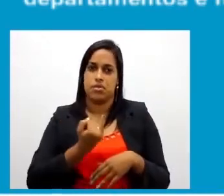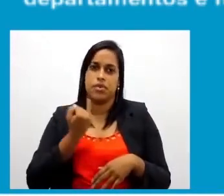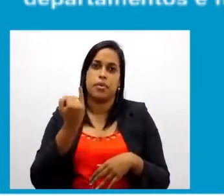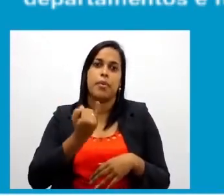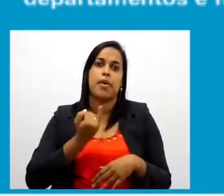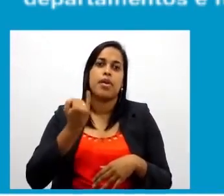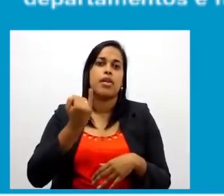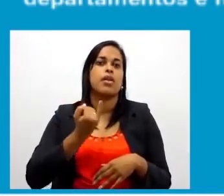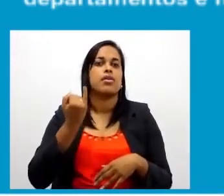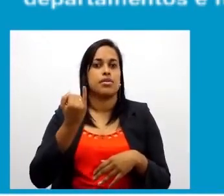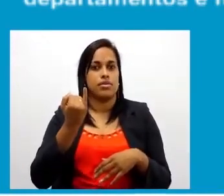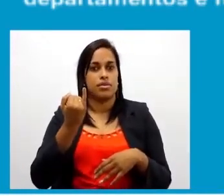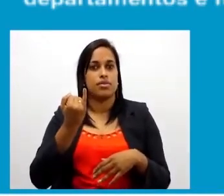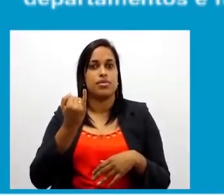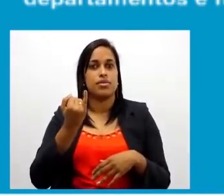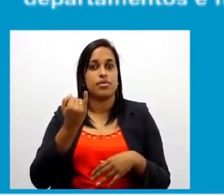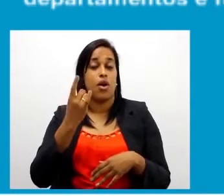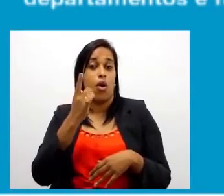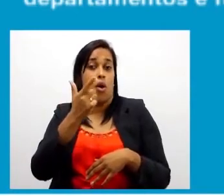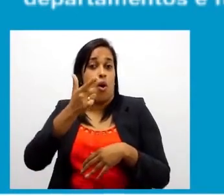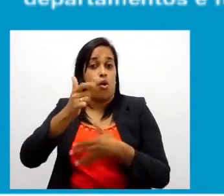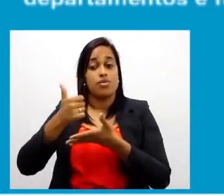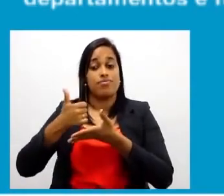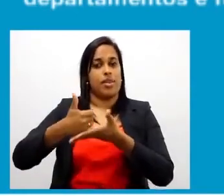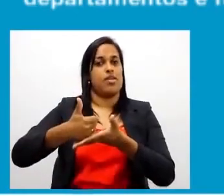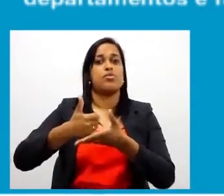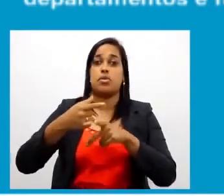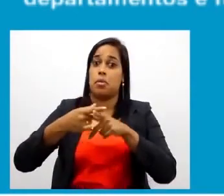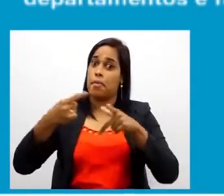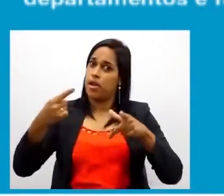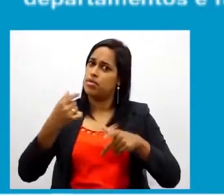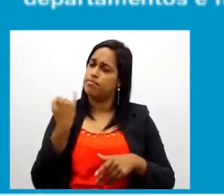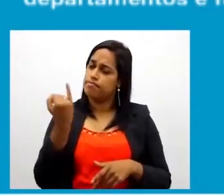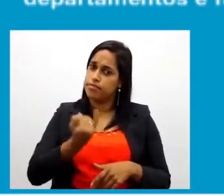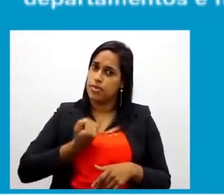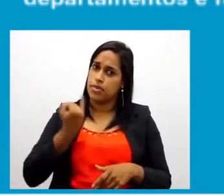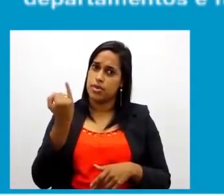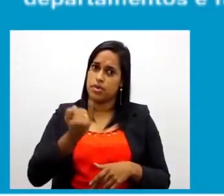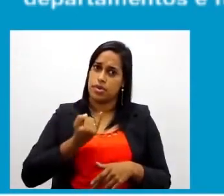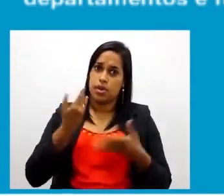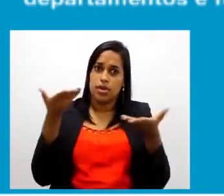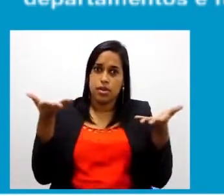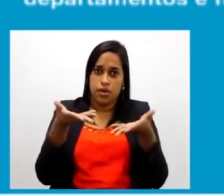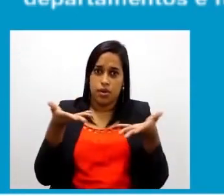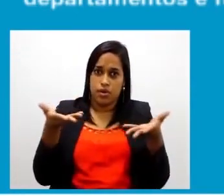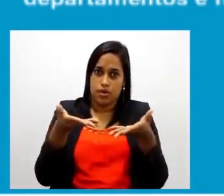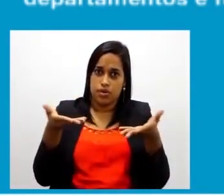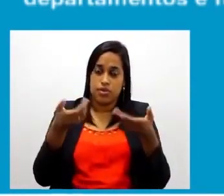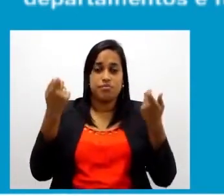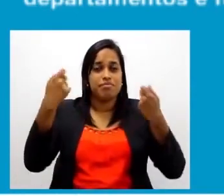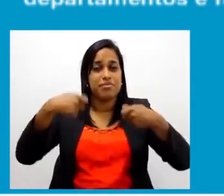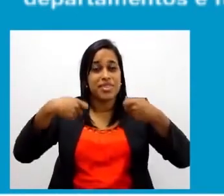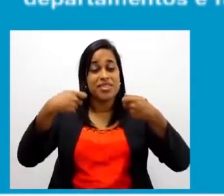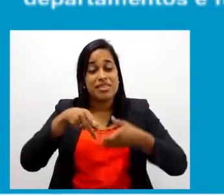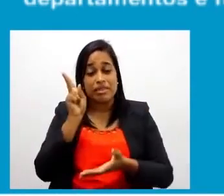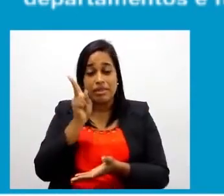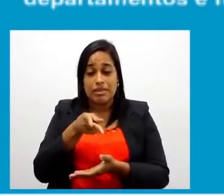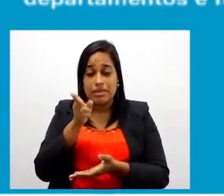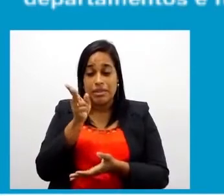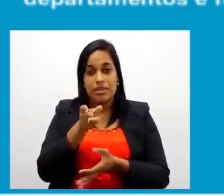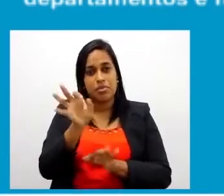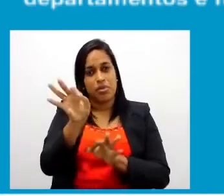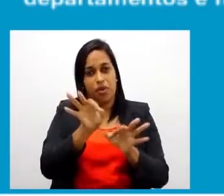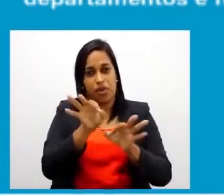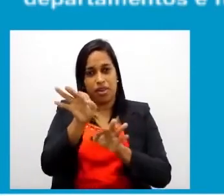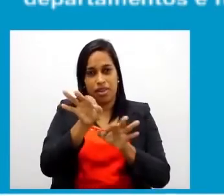vitais, outras funções são de apoio, mas todos são extremamente importantes. Alinhar, afinar essa comunicação